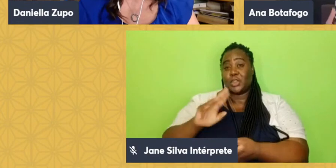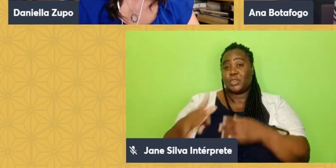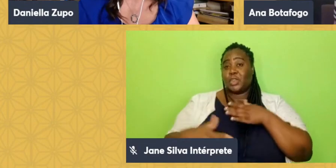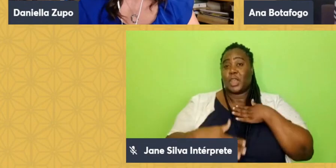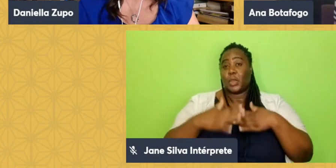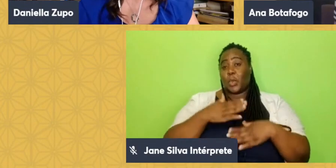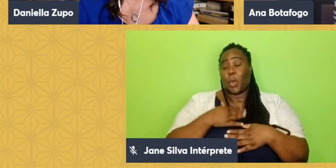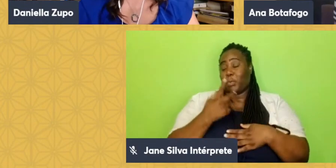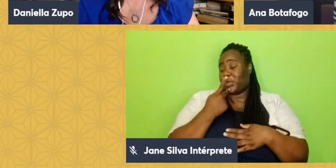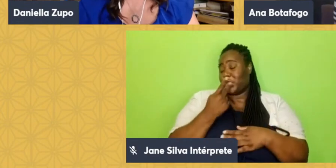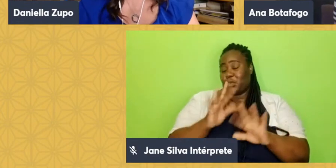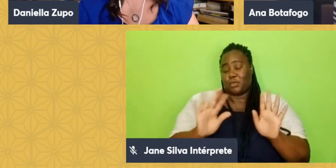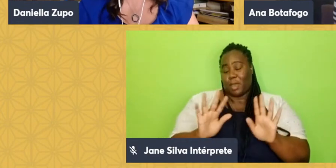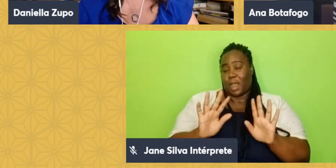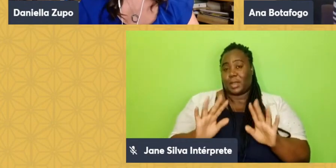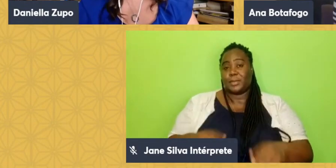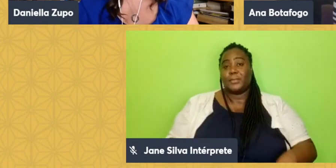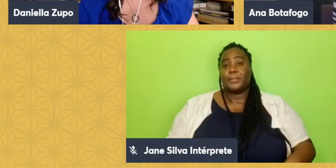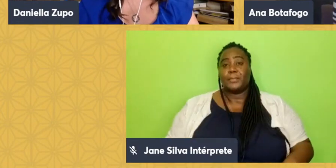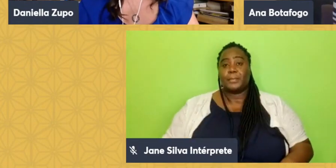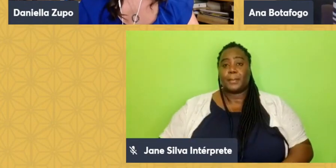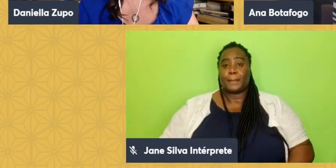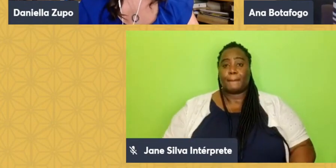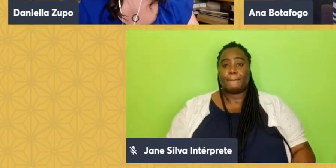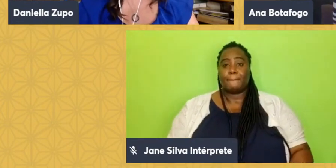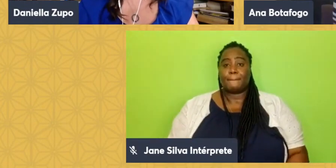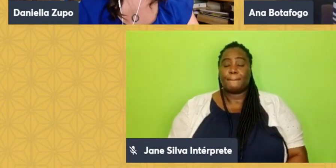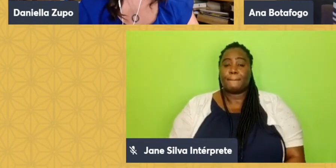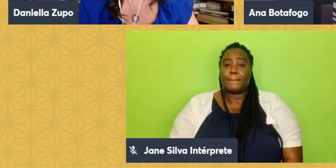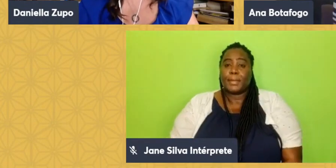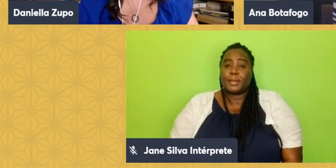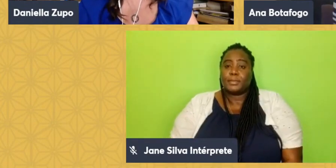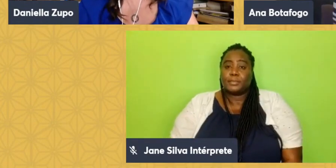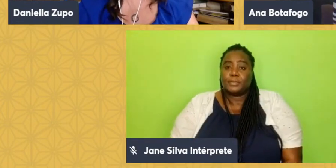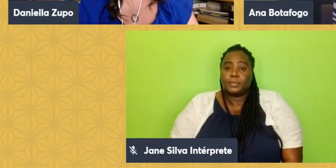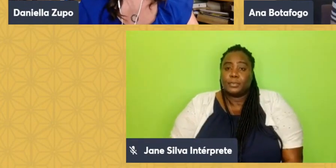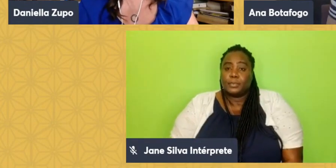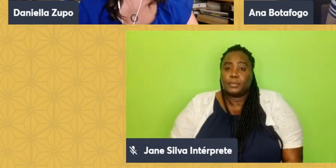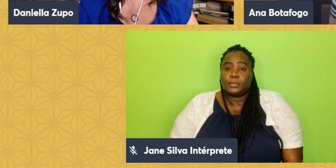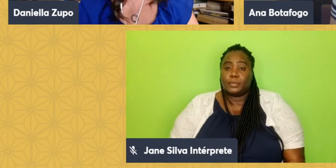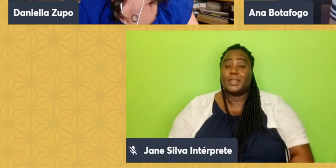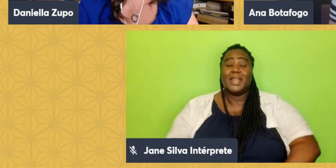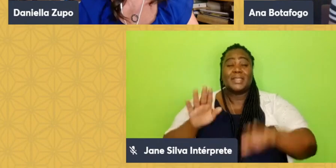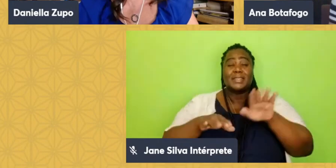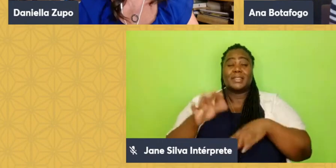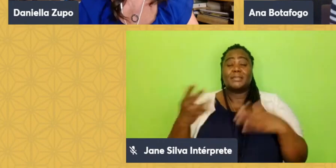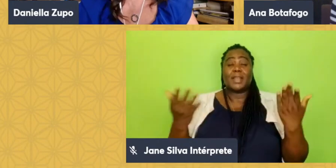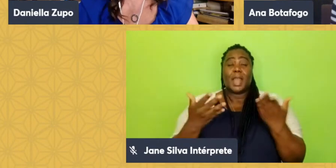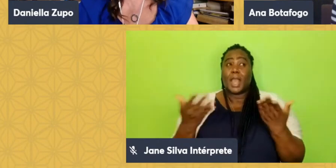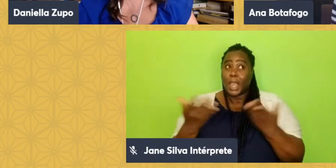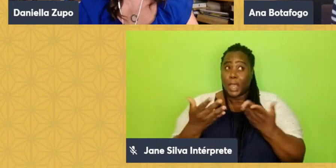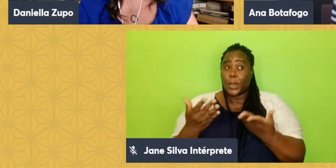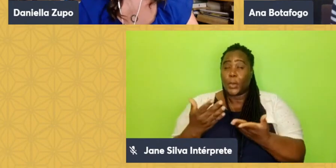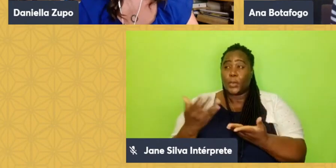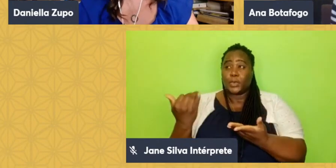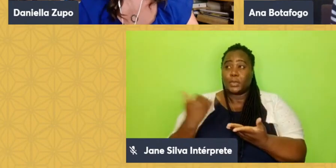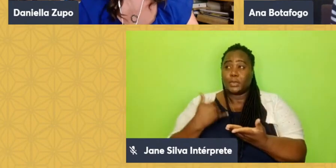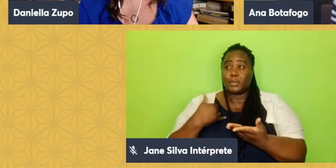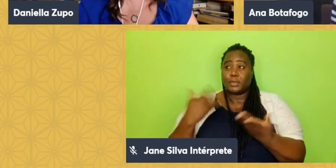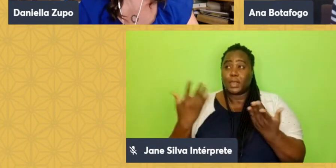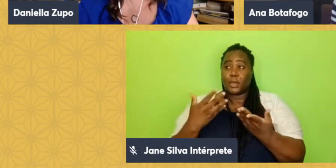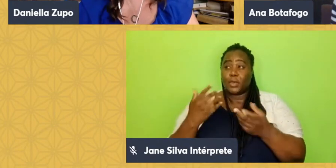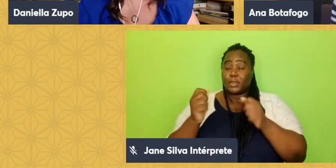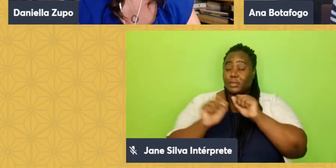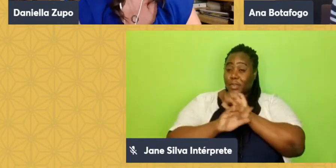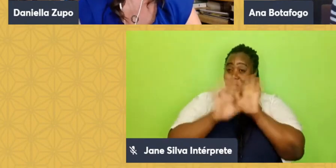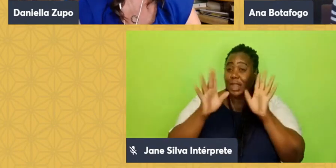corpo que não fale e talvez nesse momento que ouvindo falar nesse momento isso nunca isso tem esses tenha ficado bastante